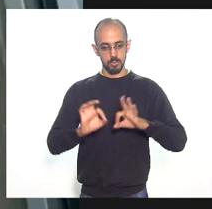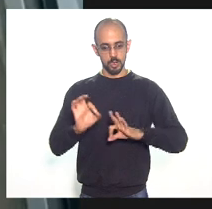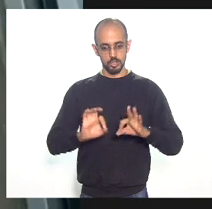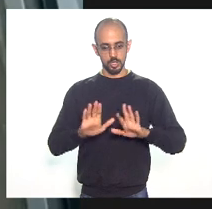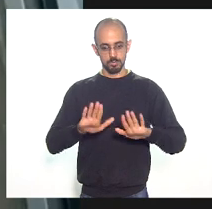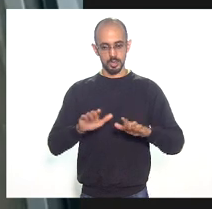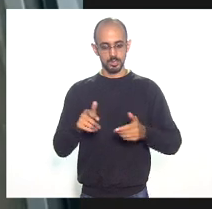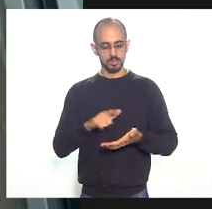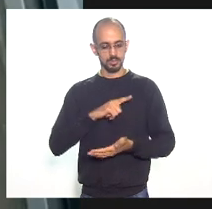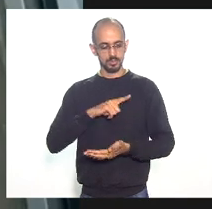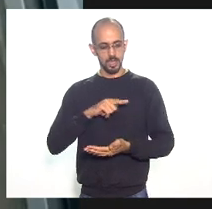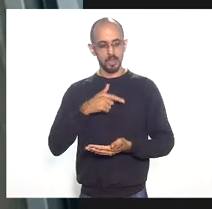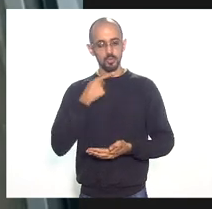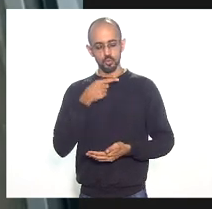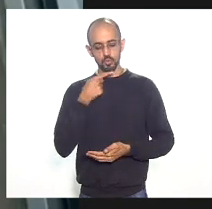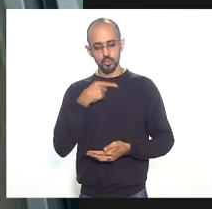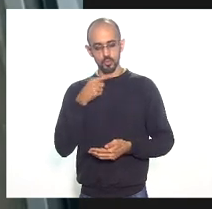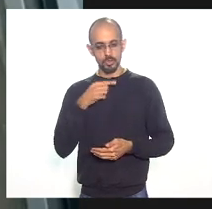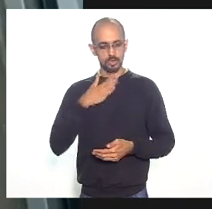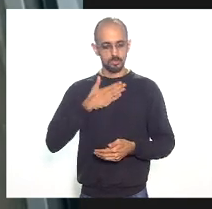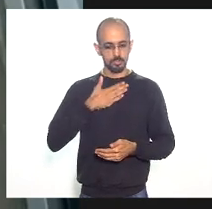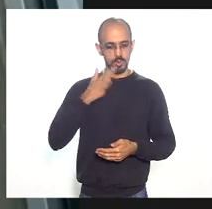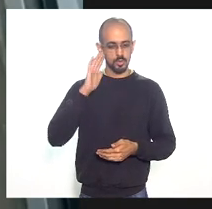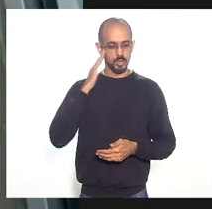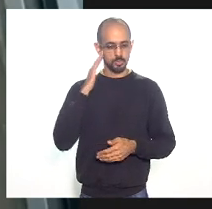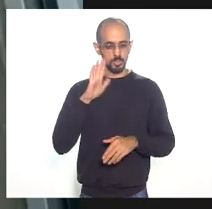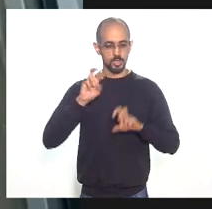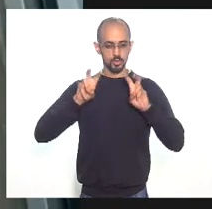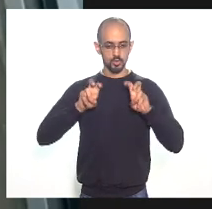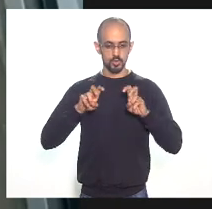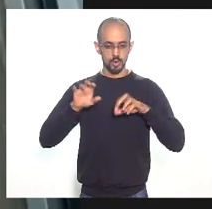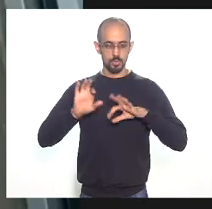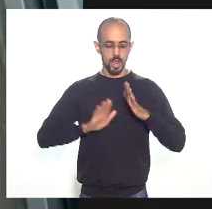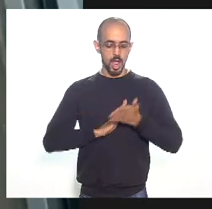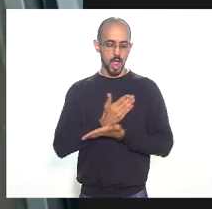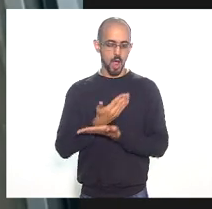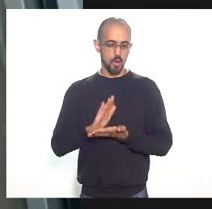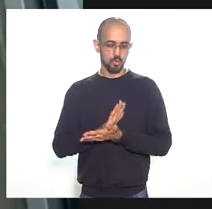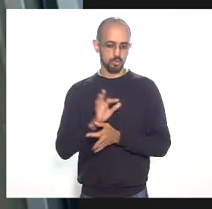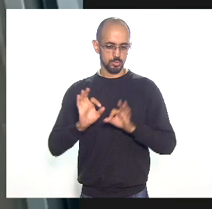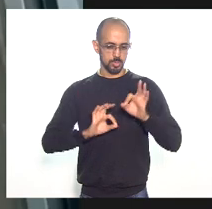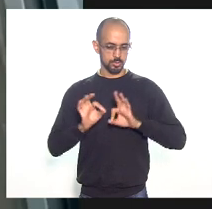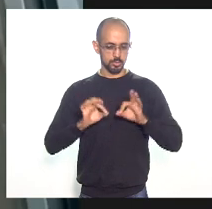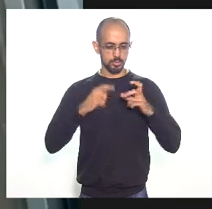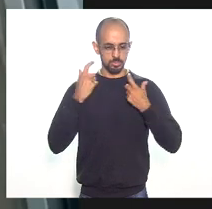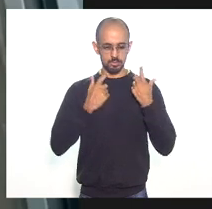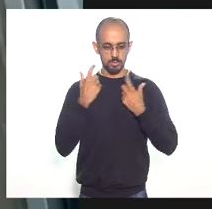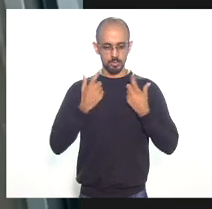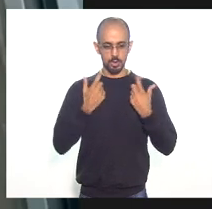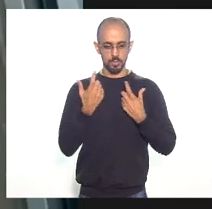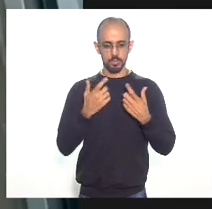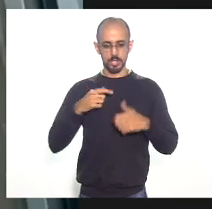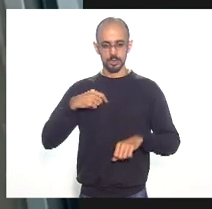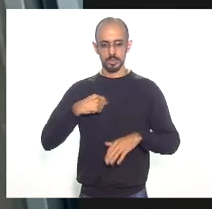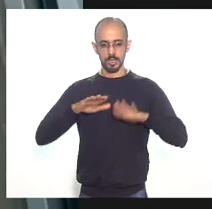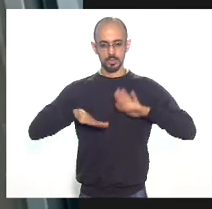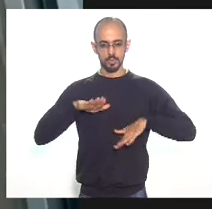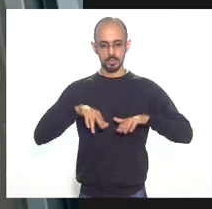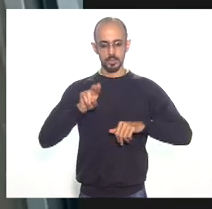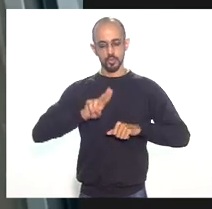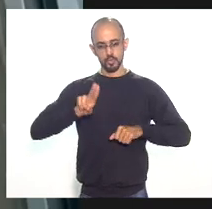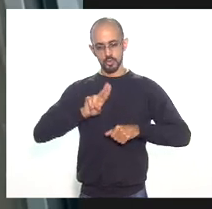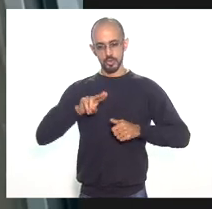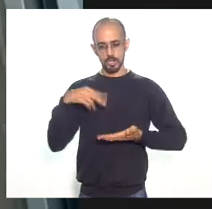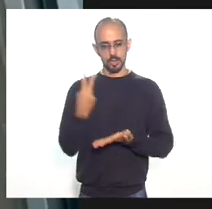alguns questionamentos no meu entendimento em relação a esse projeto e me preocupa que às vezes é utilizado de forma